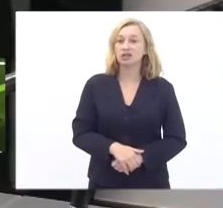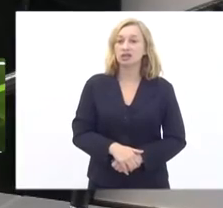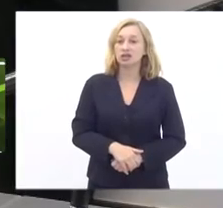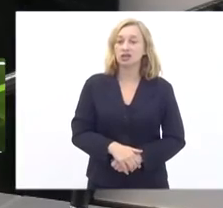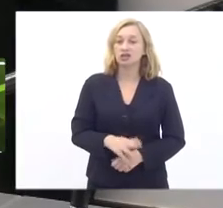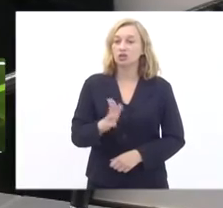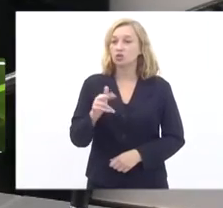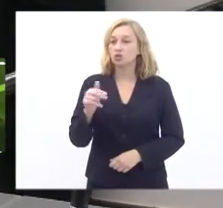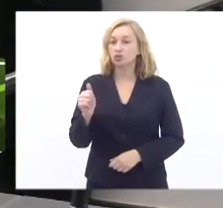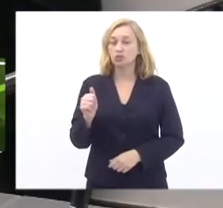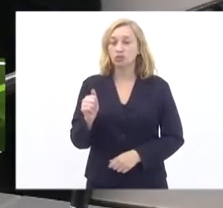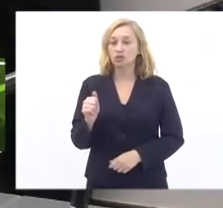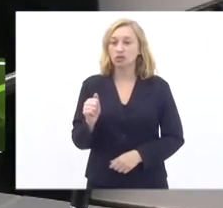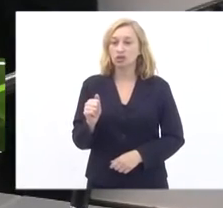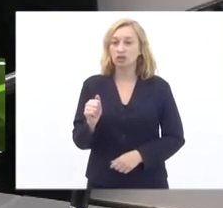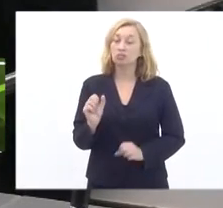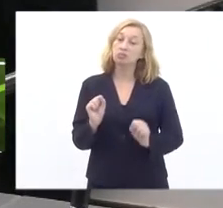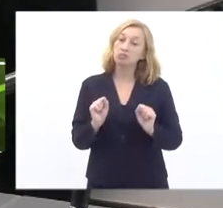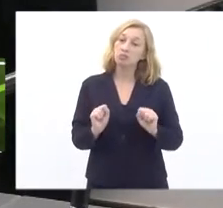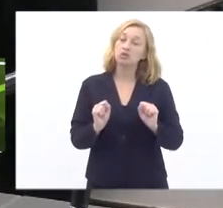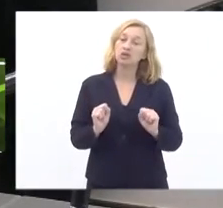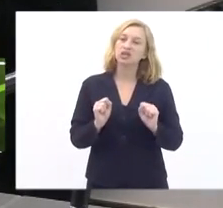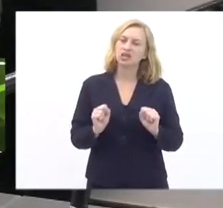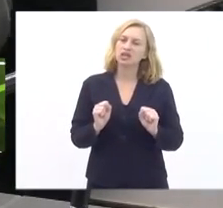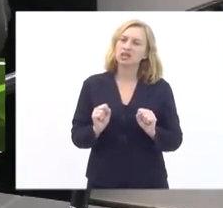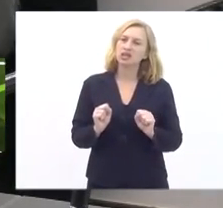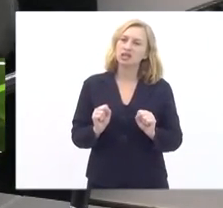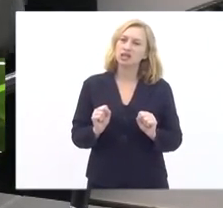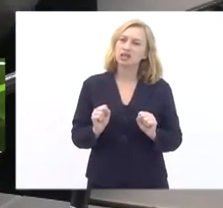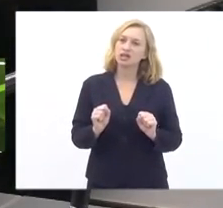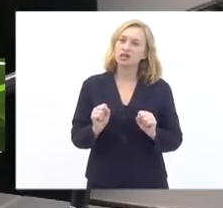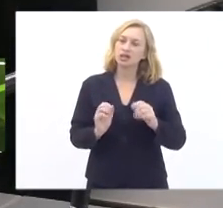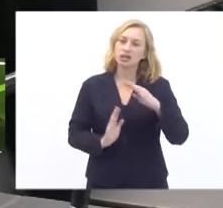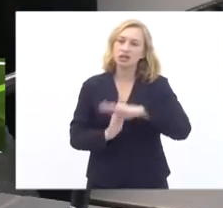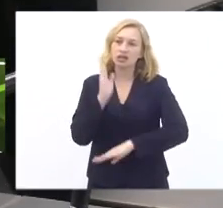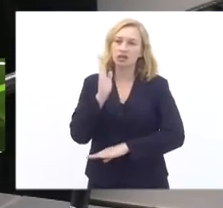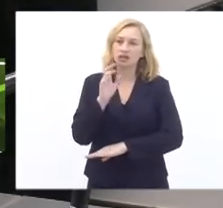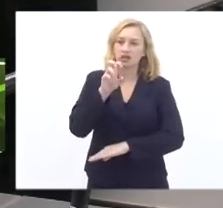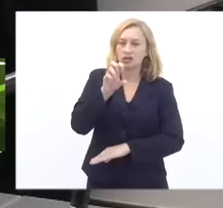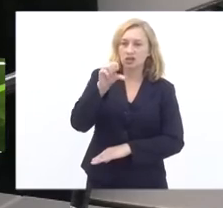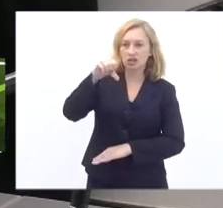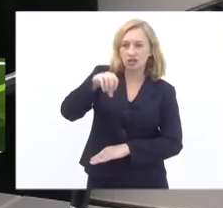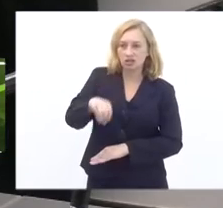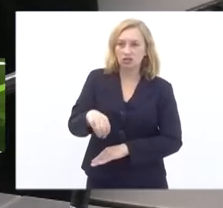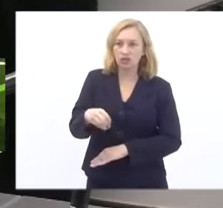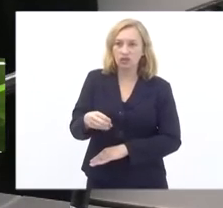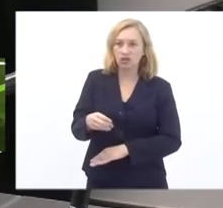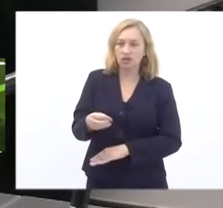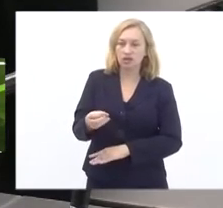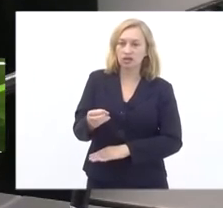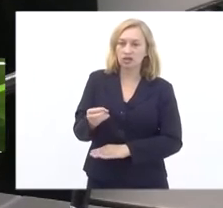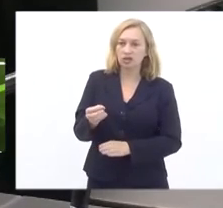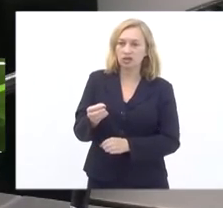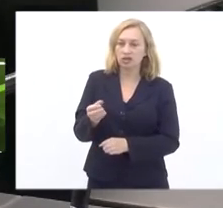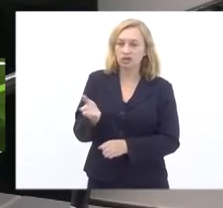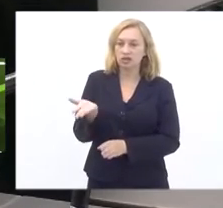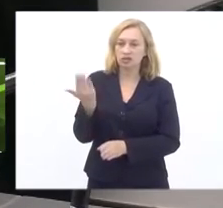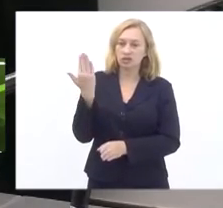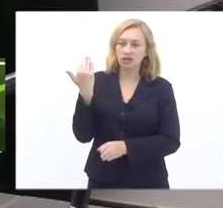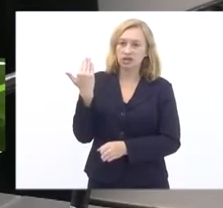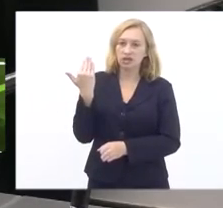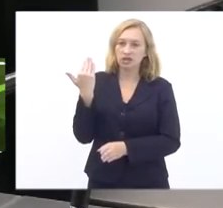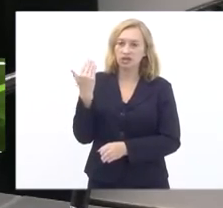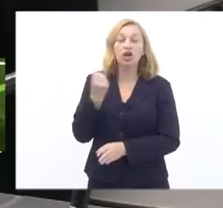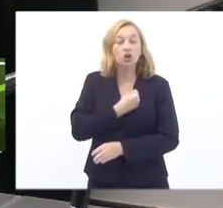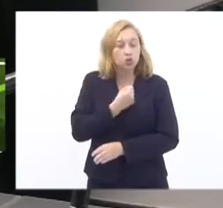fazendo conta, não, poderia ultrapassar os 5,90 lá atrás, aí não é conta, não, é